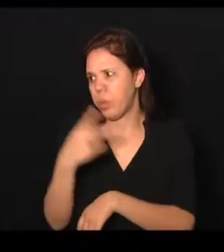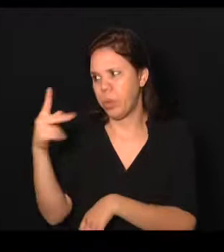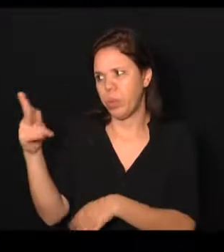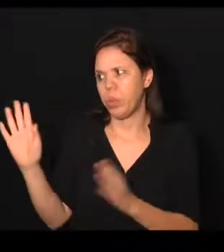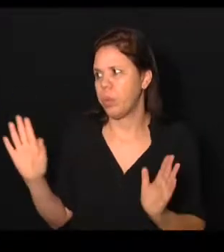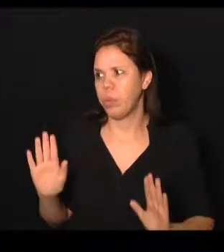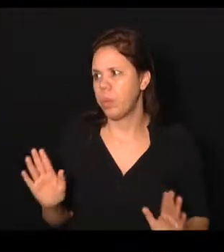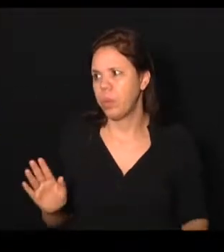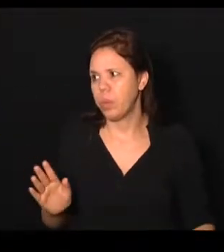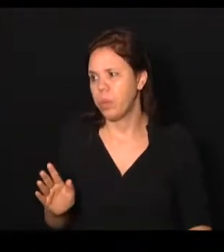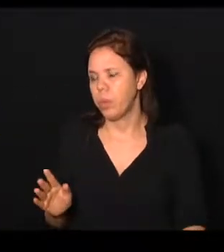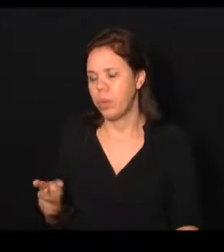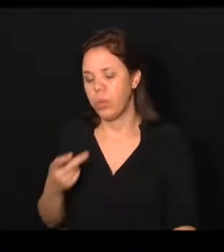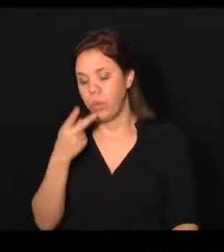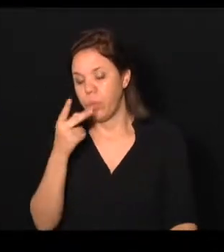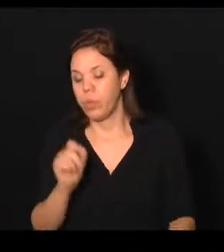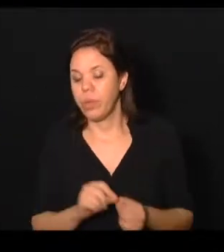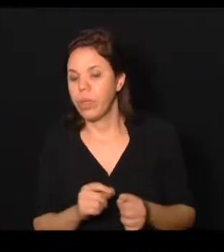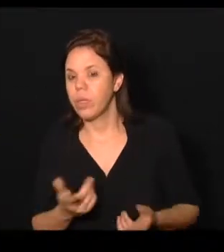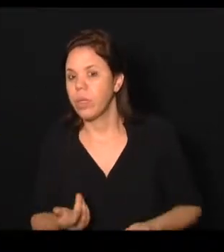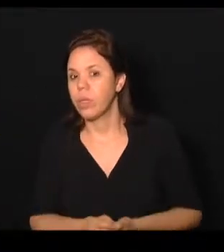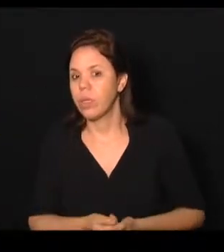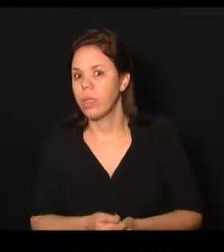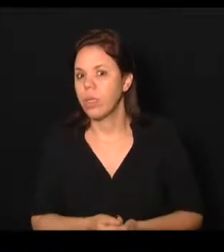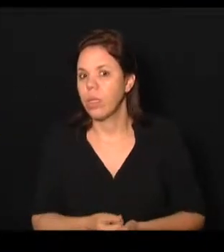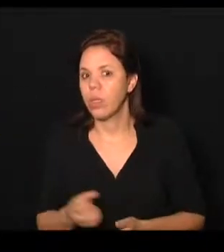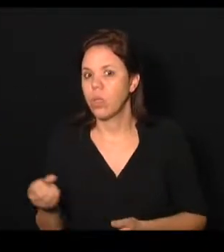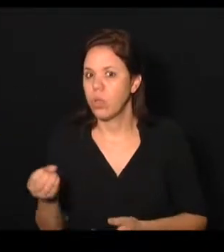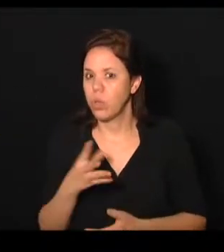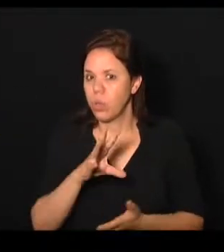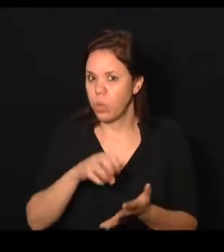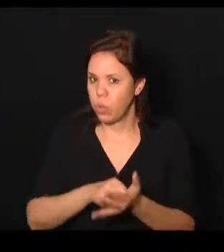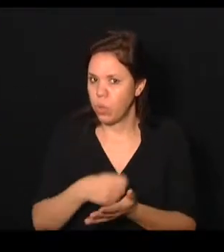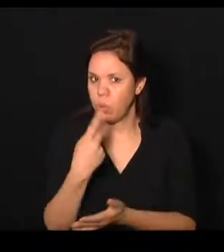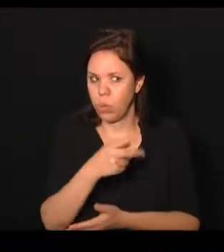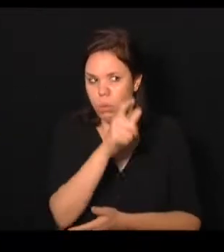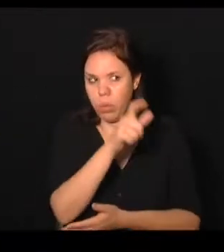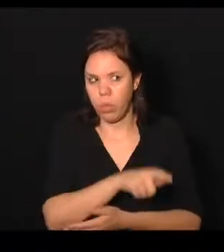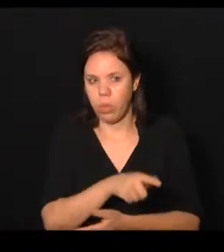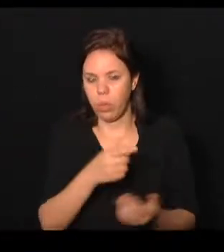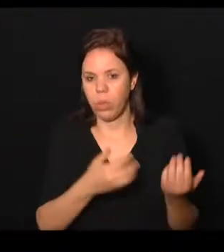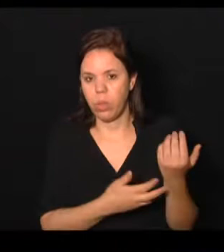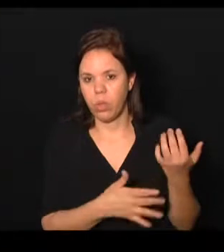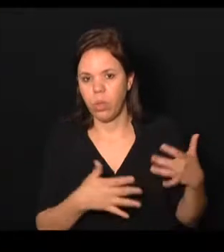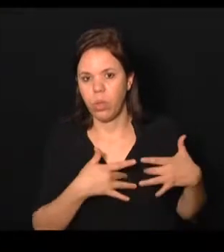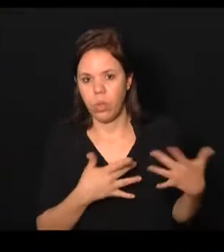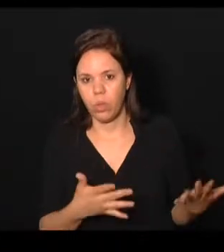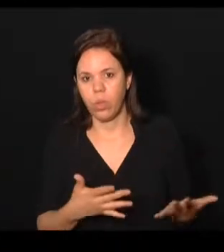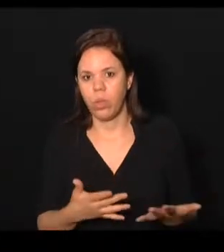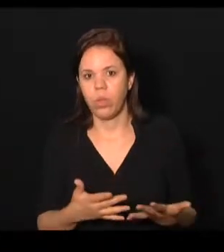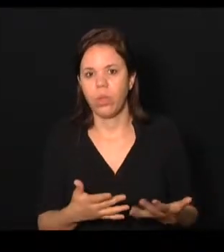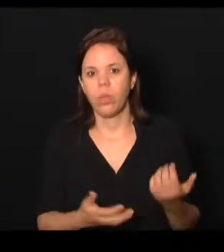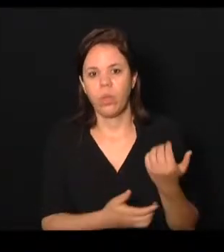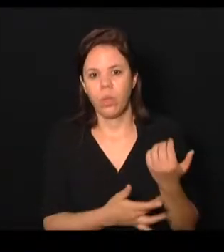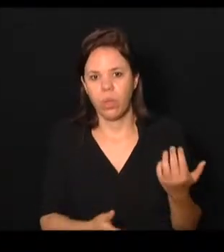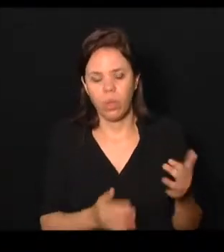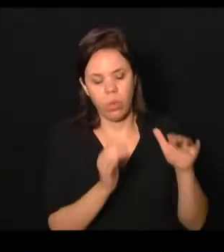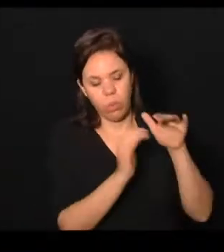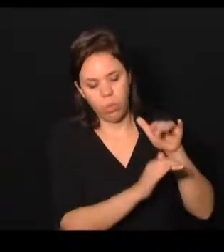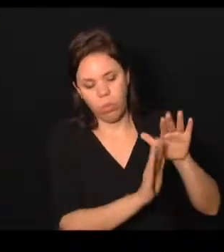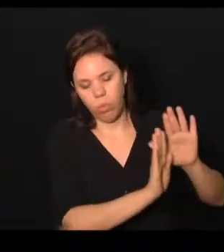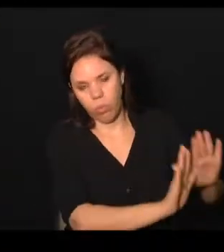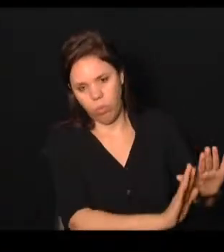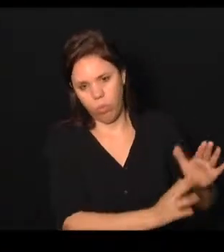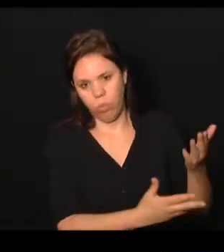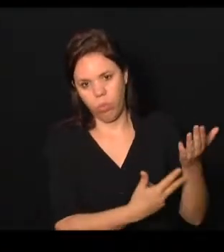dele. Aí eu falei, faça o seguinte, abra um novo cadastro desse doador e nós vamos colher o sangue dele e